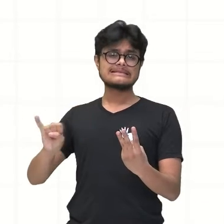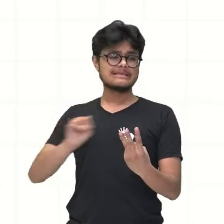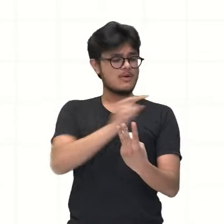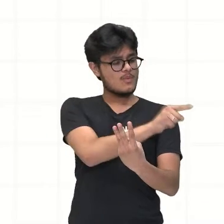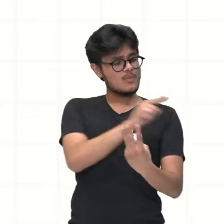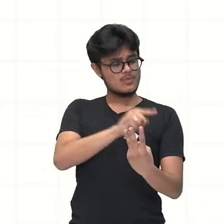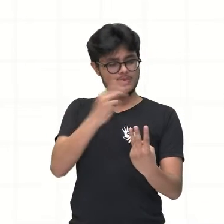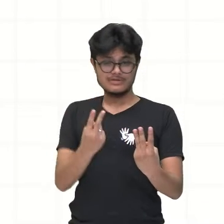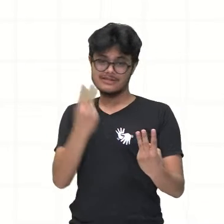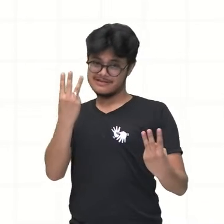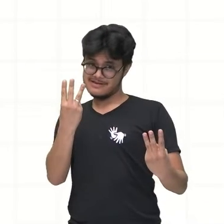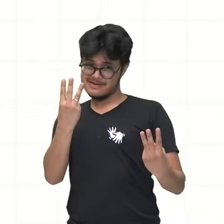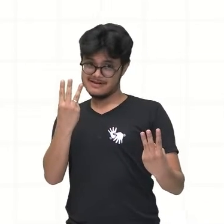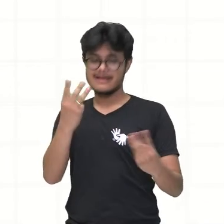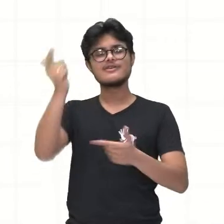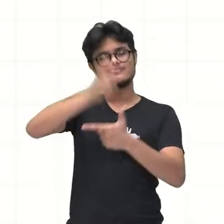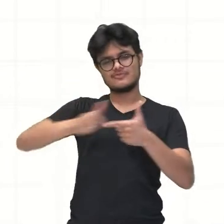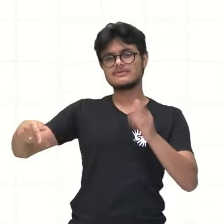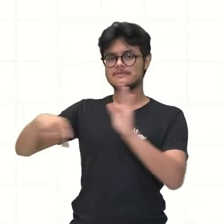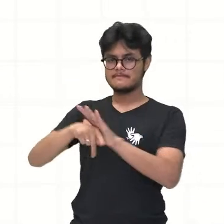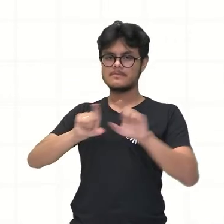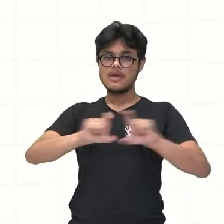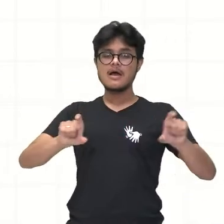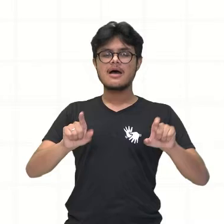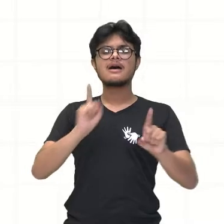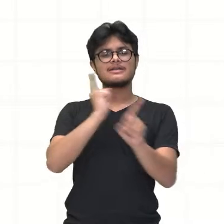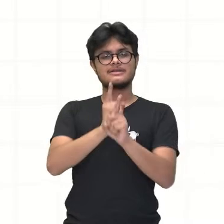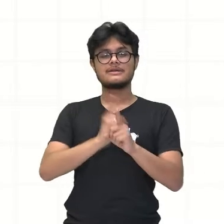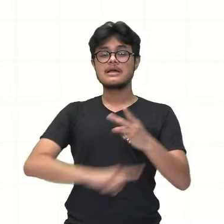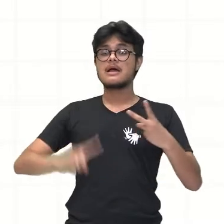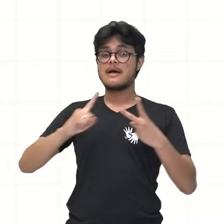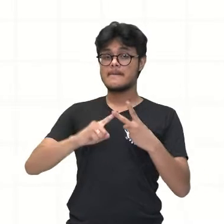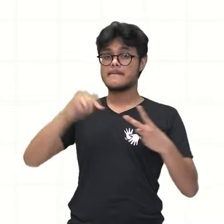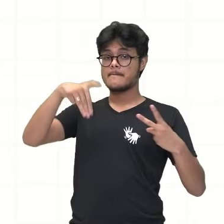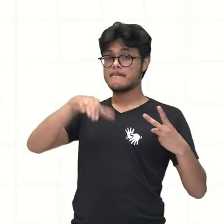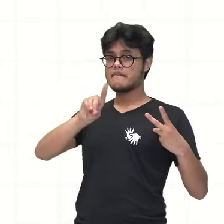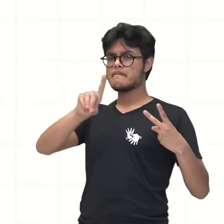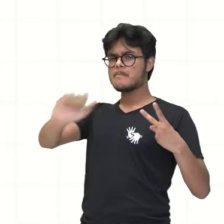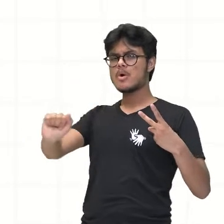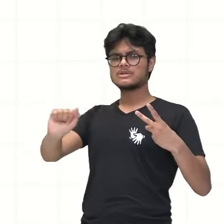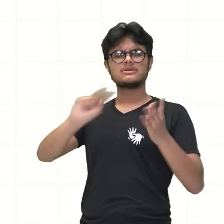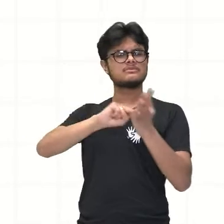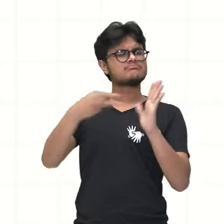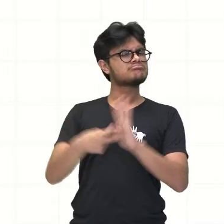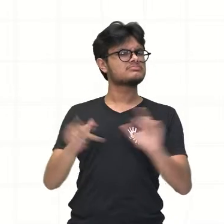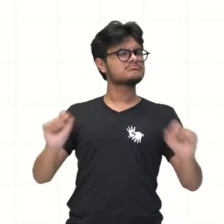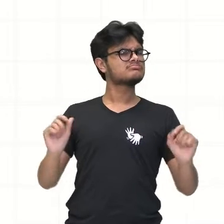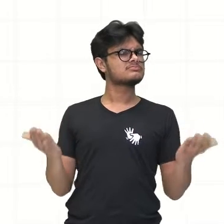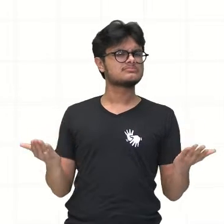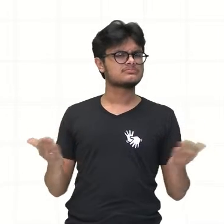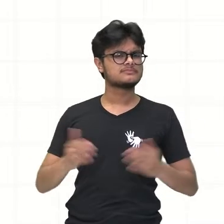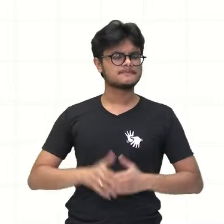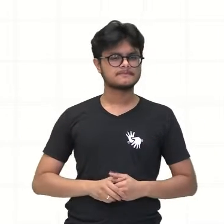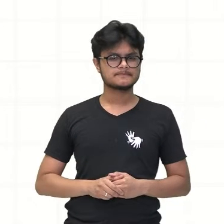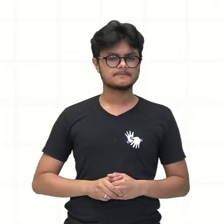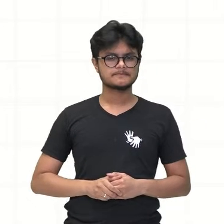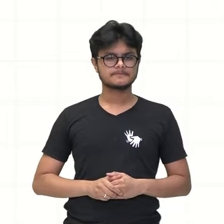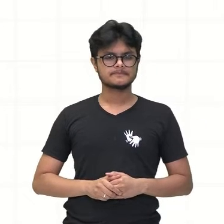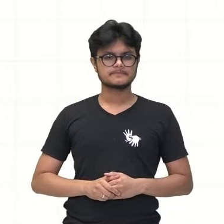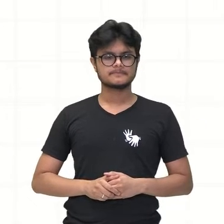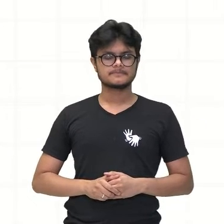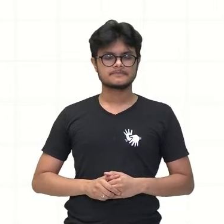né, você vai dividir aí por este número. E a moda, né? O que seria a moda? A moda,